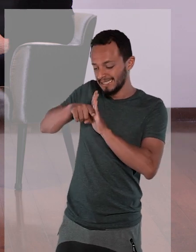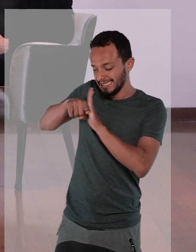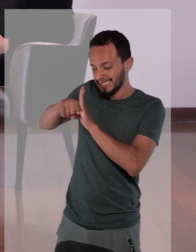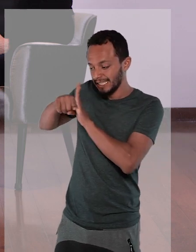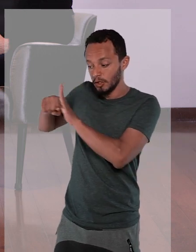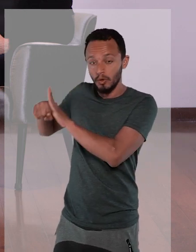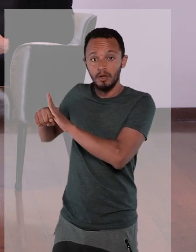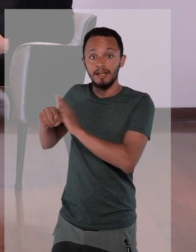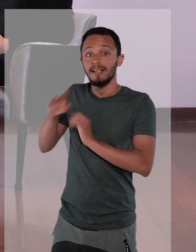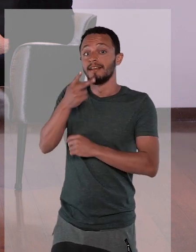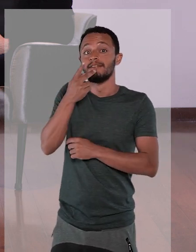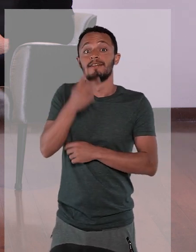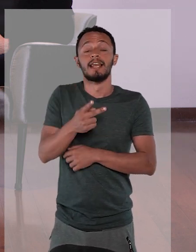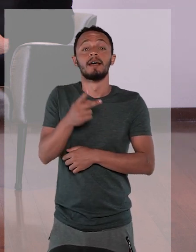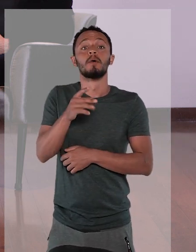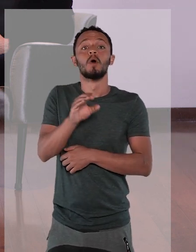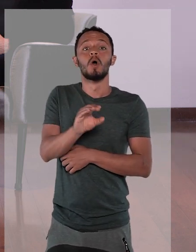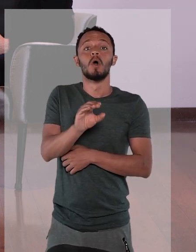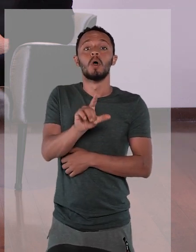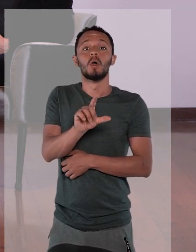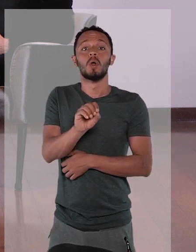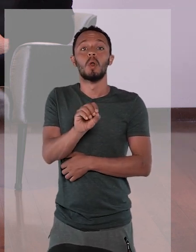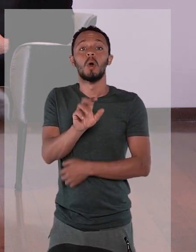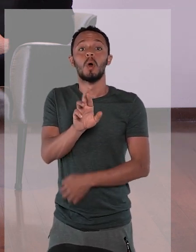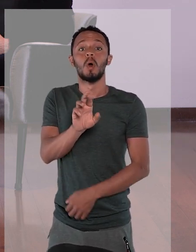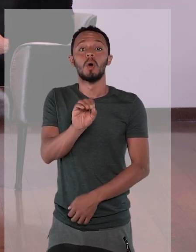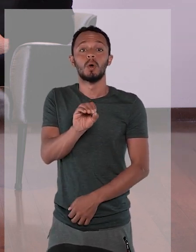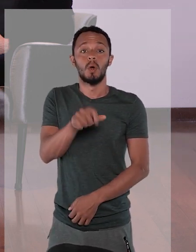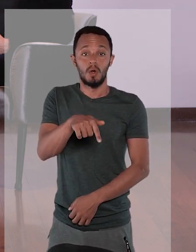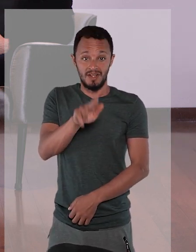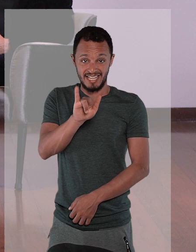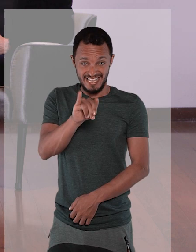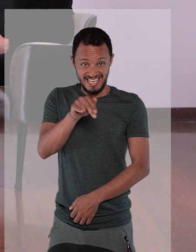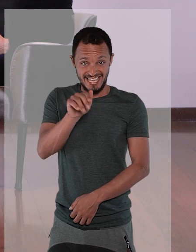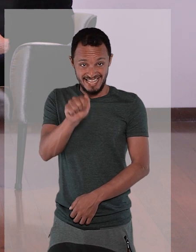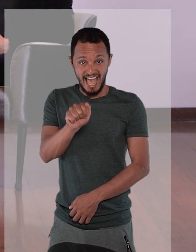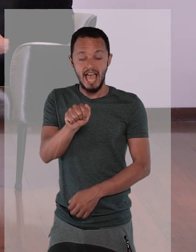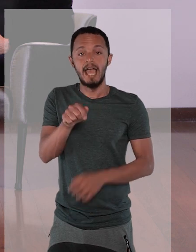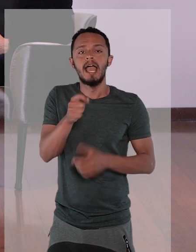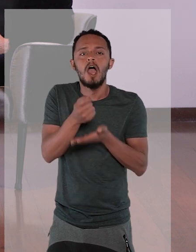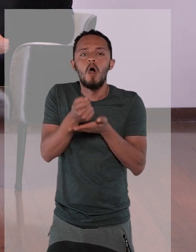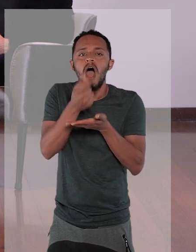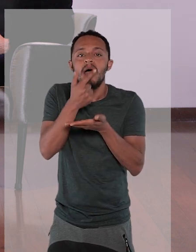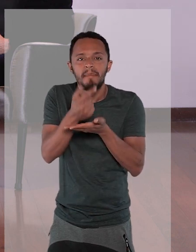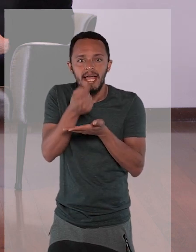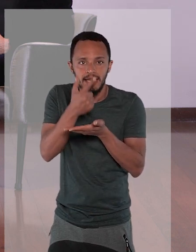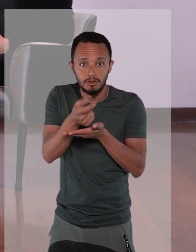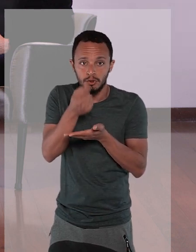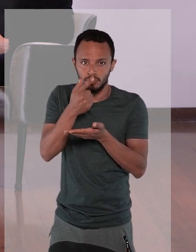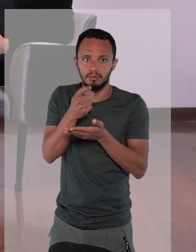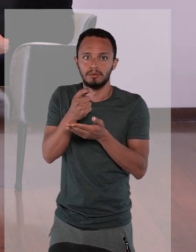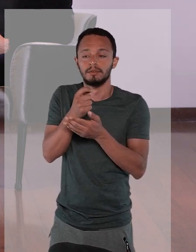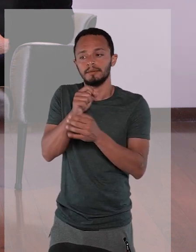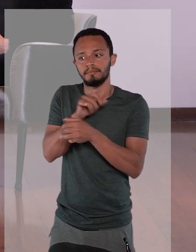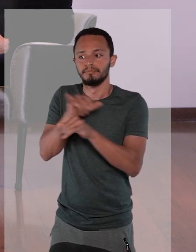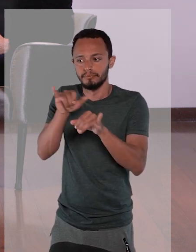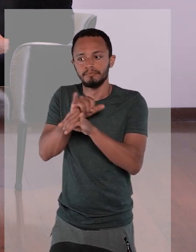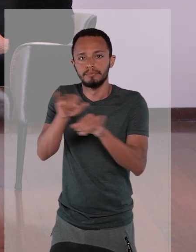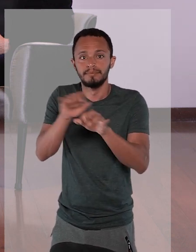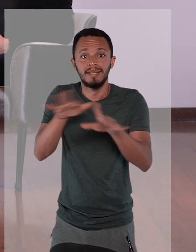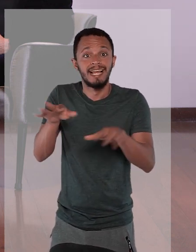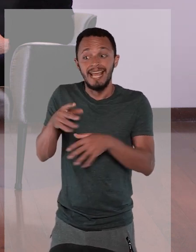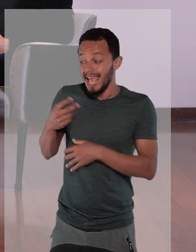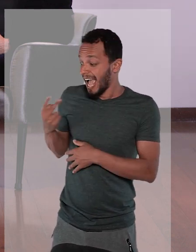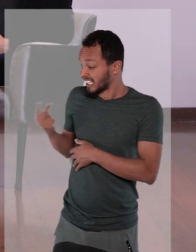documento sobre a cloroquina. Naquele momento, nós fizemos o documento e encaminhamos. E nós já sabíamos que aquilo não servia para